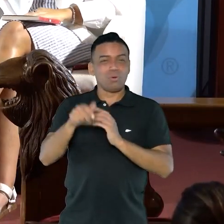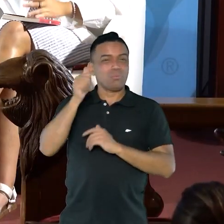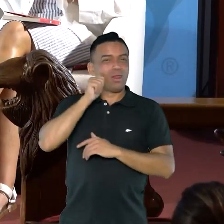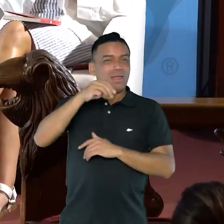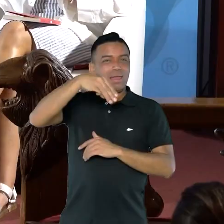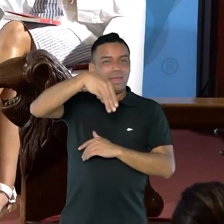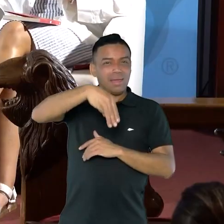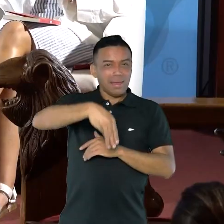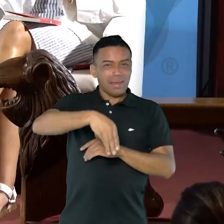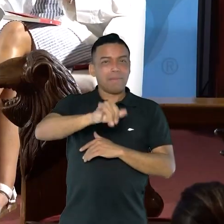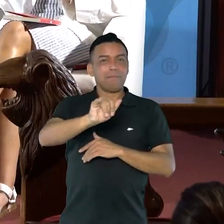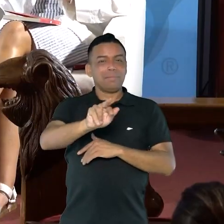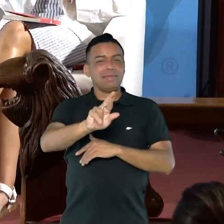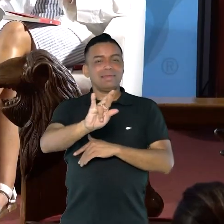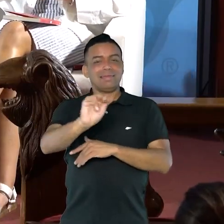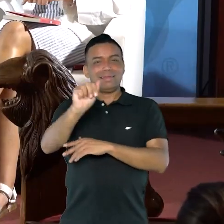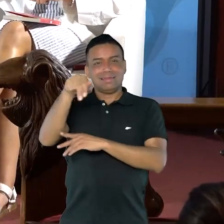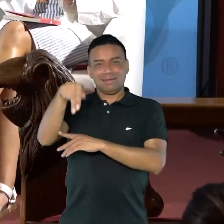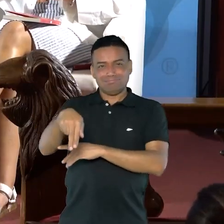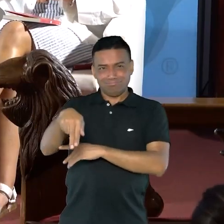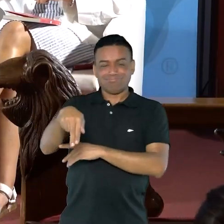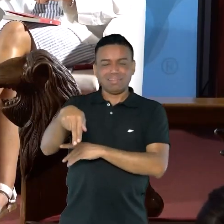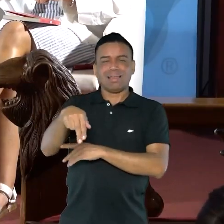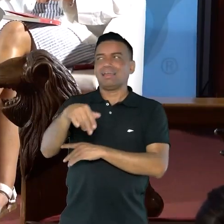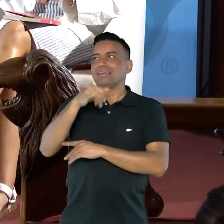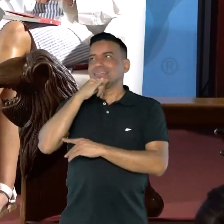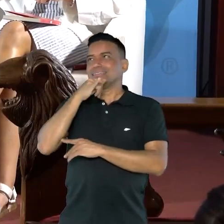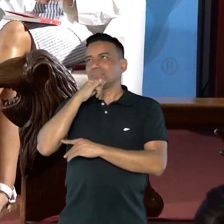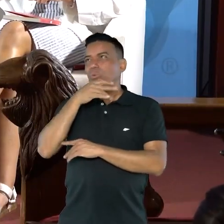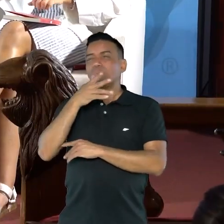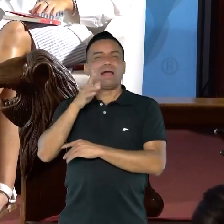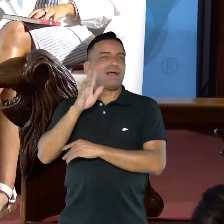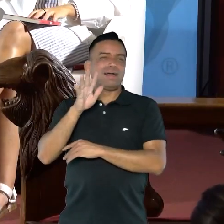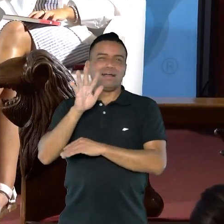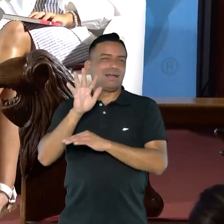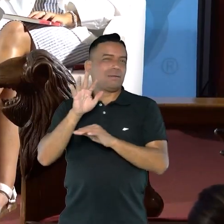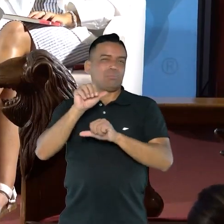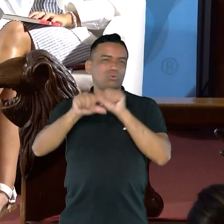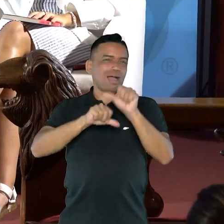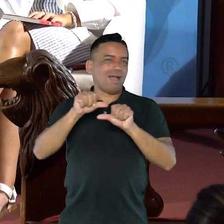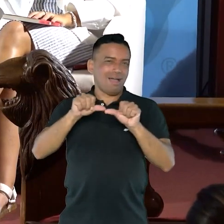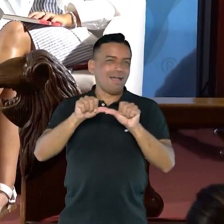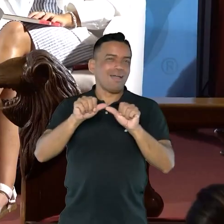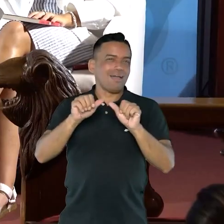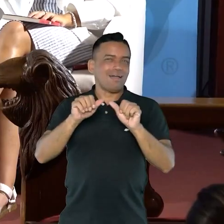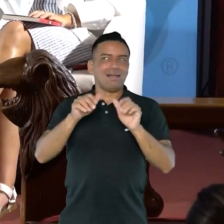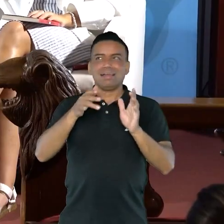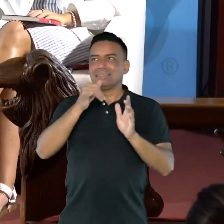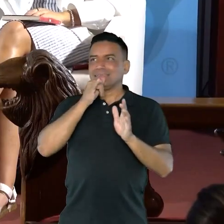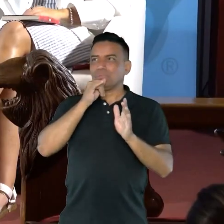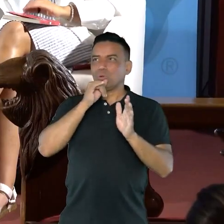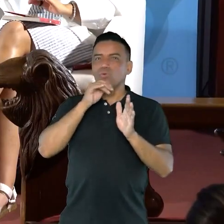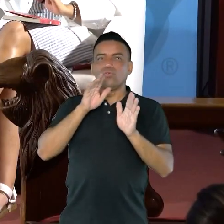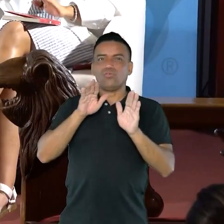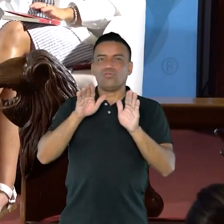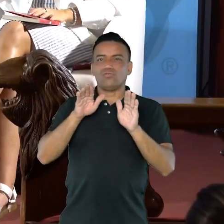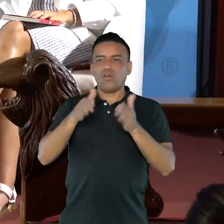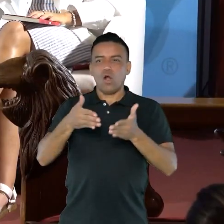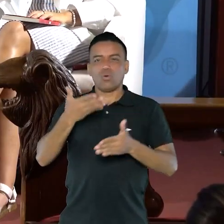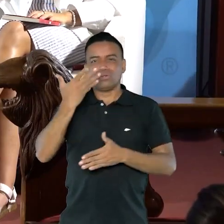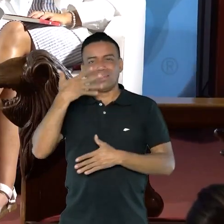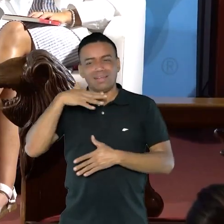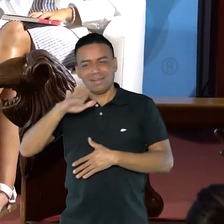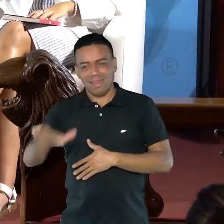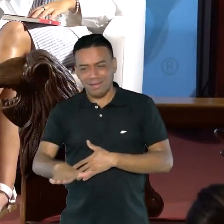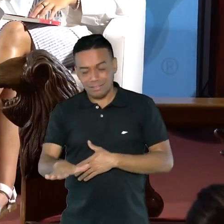né? E aí, para fechar essa questão da criança, né? Tem uma história no